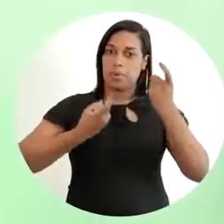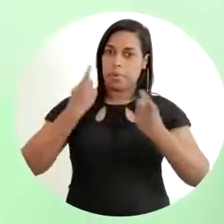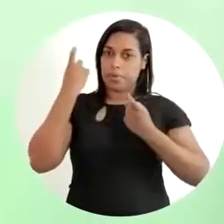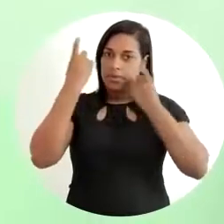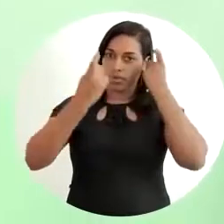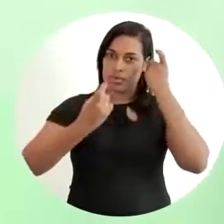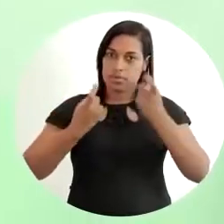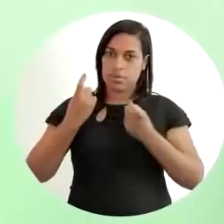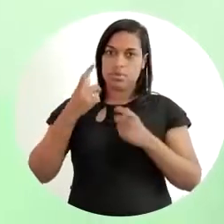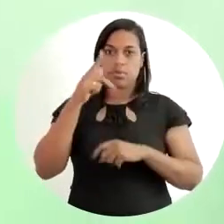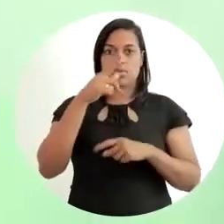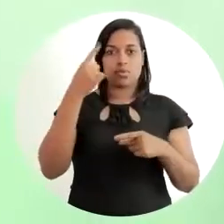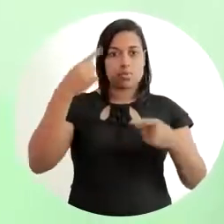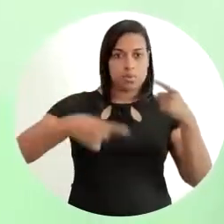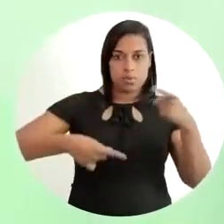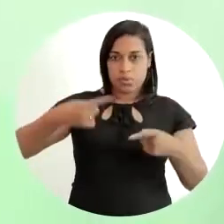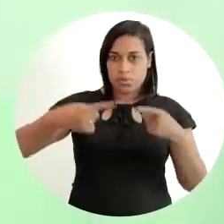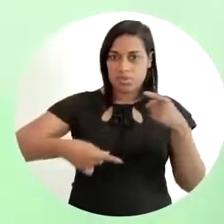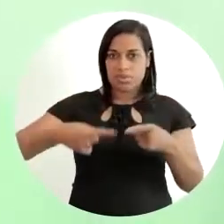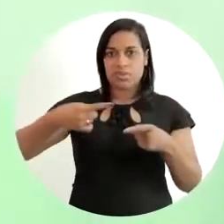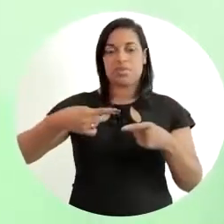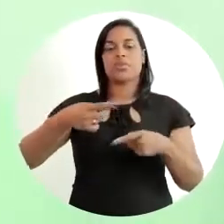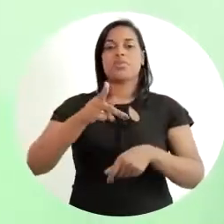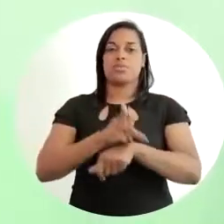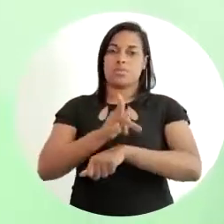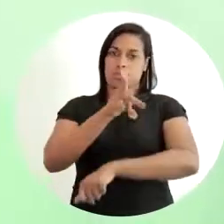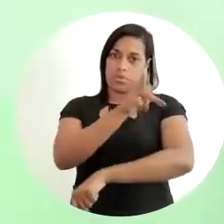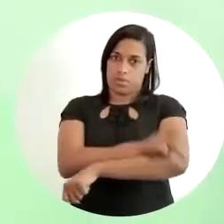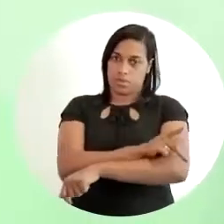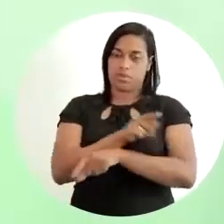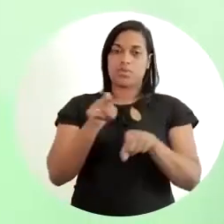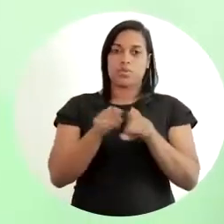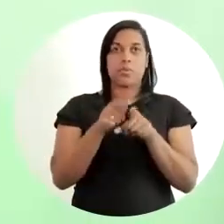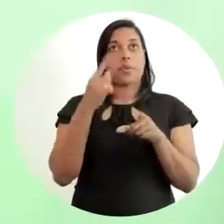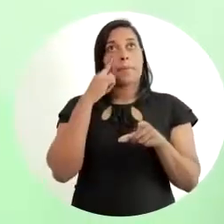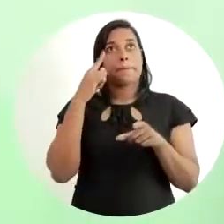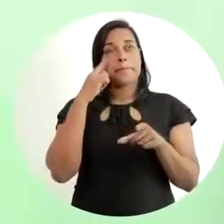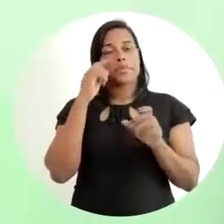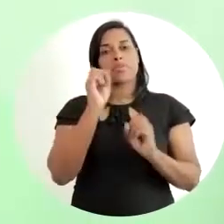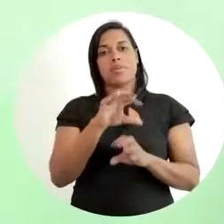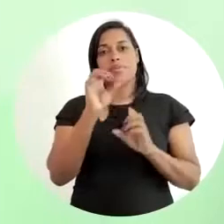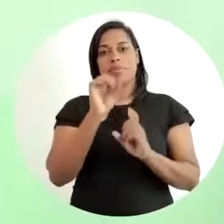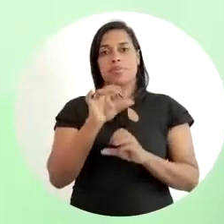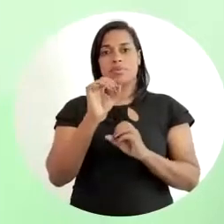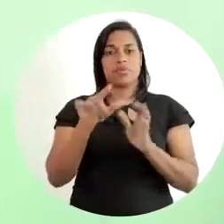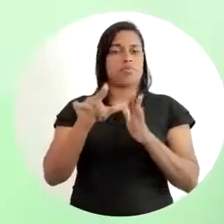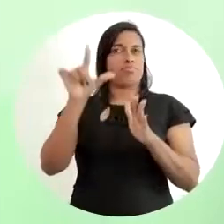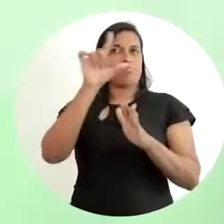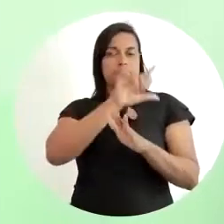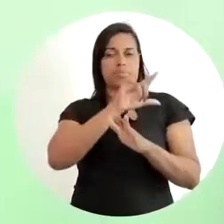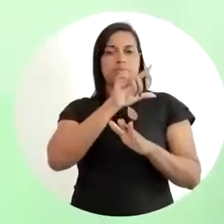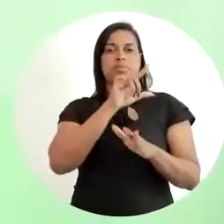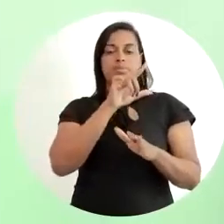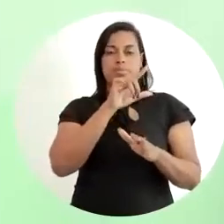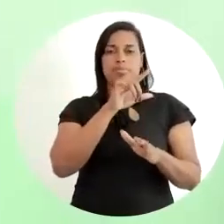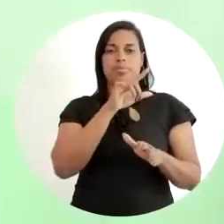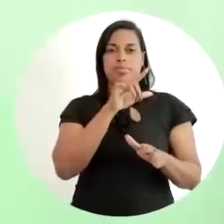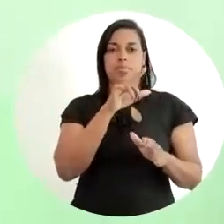preocupação dos políticos da época e de pedagogos que pensavam a educação nesse período,